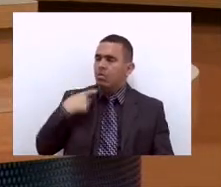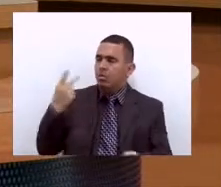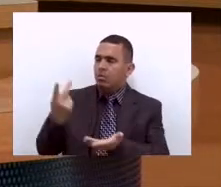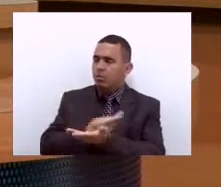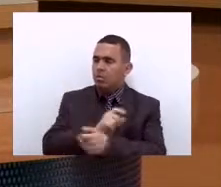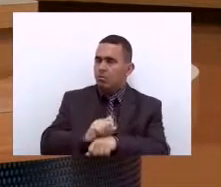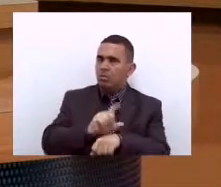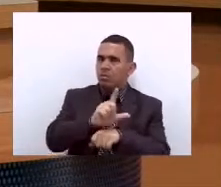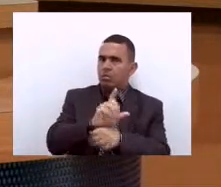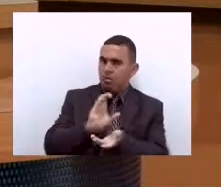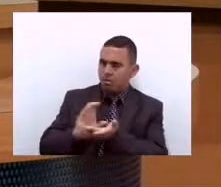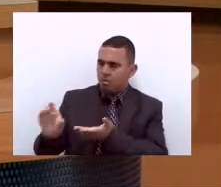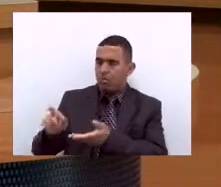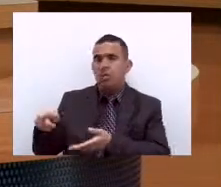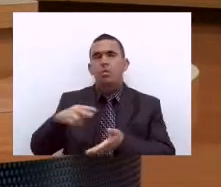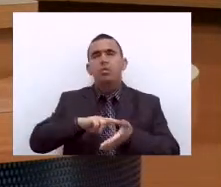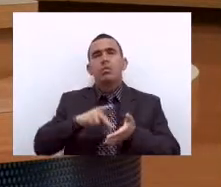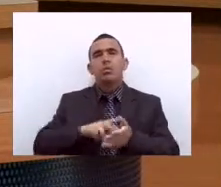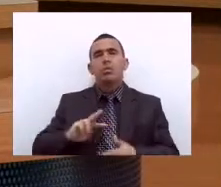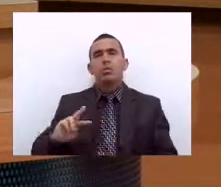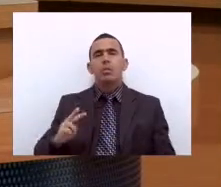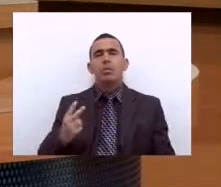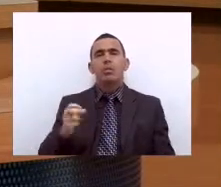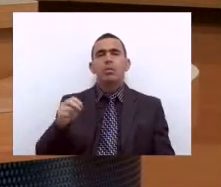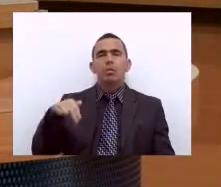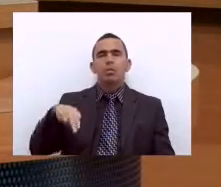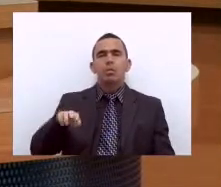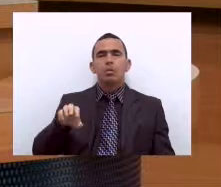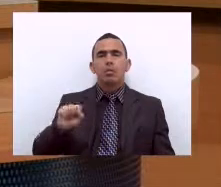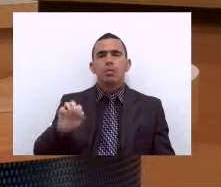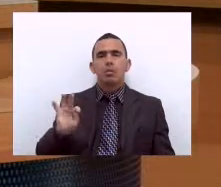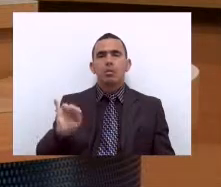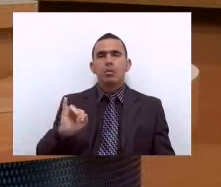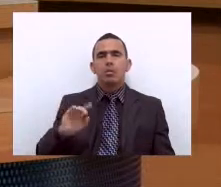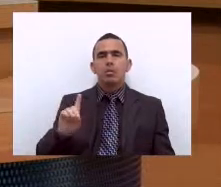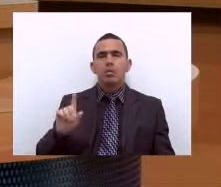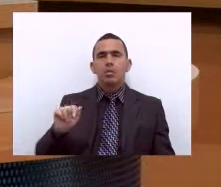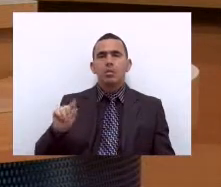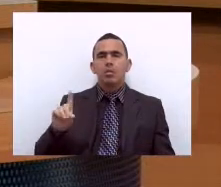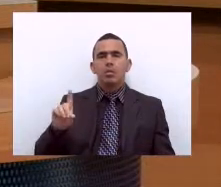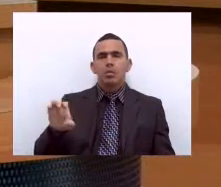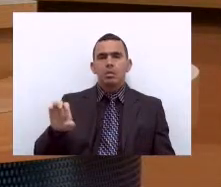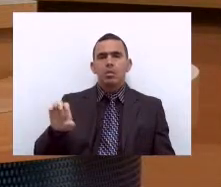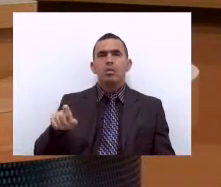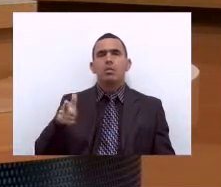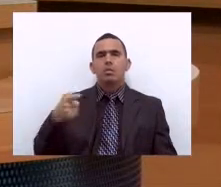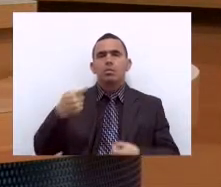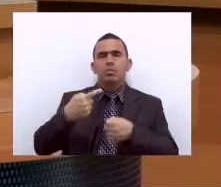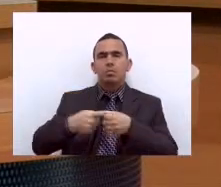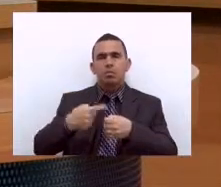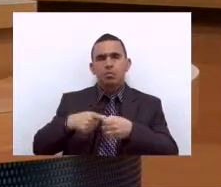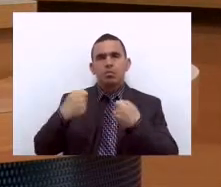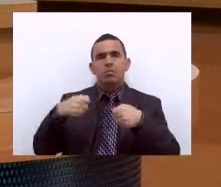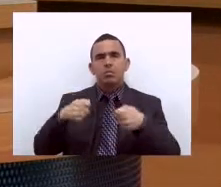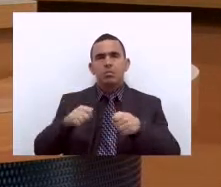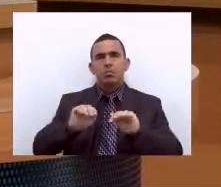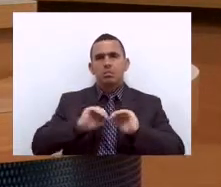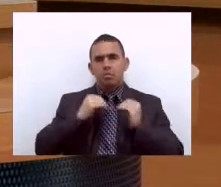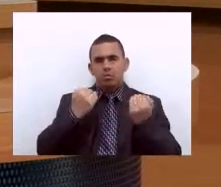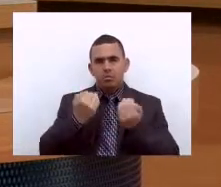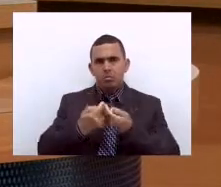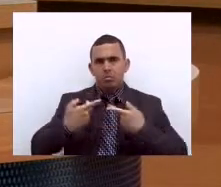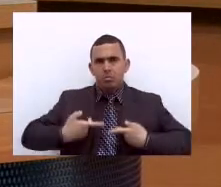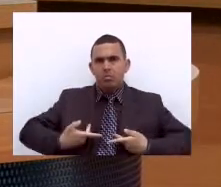isso? Isso é honestidade. E o município, reconhecendo o executivo, reconhecendo